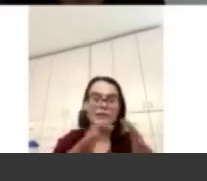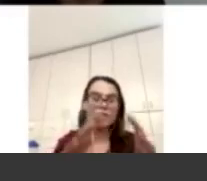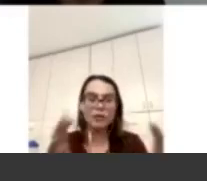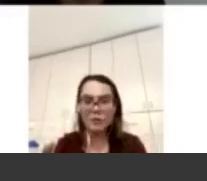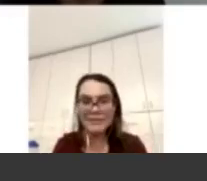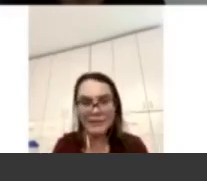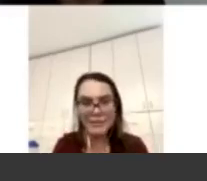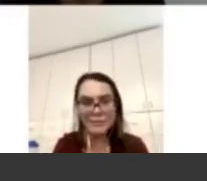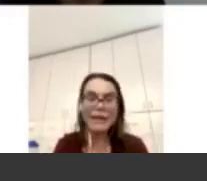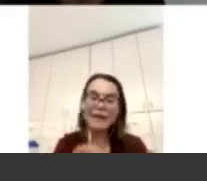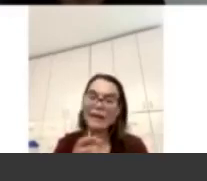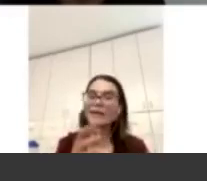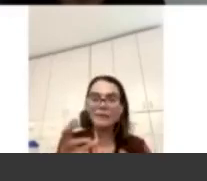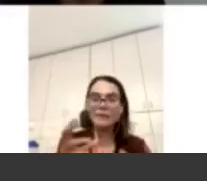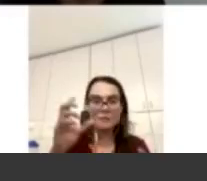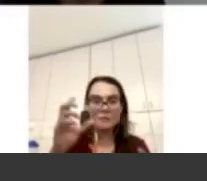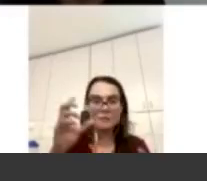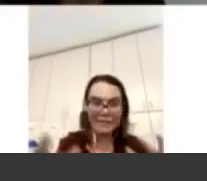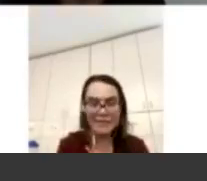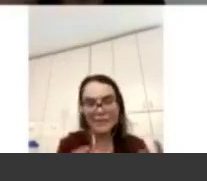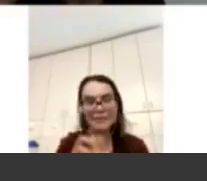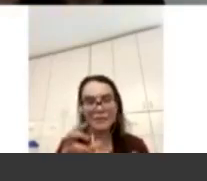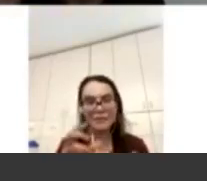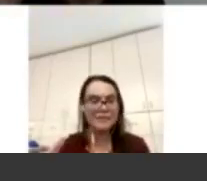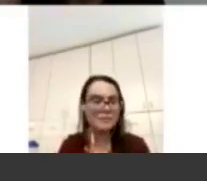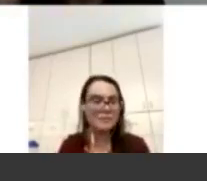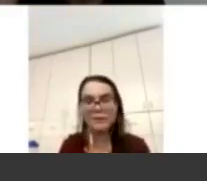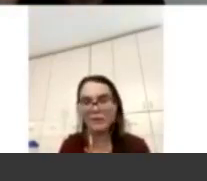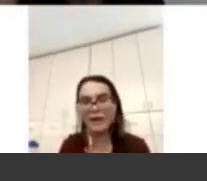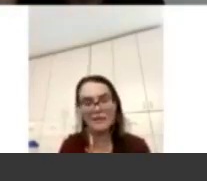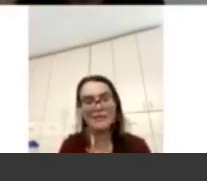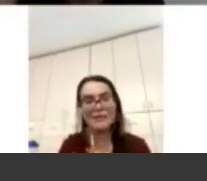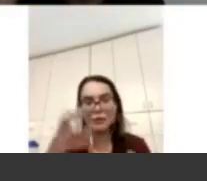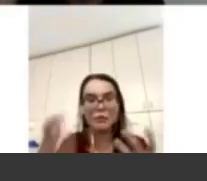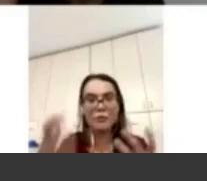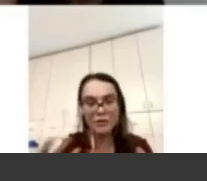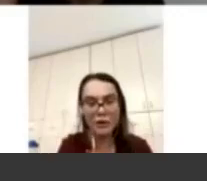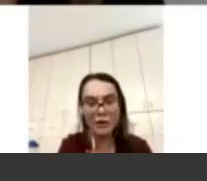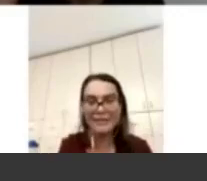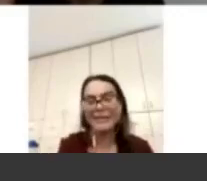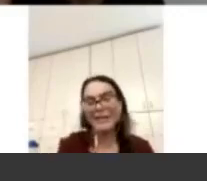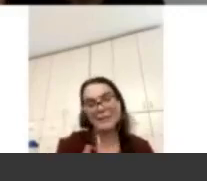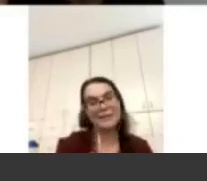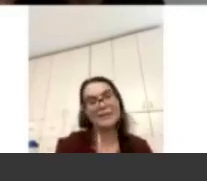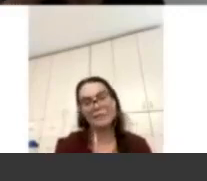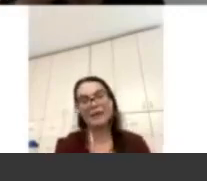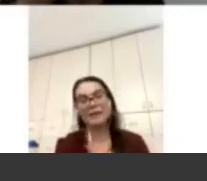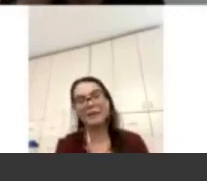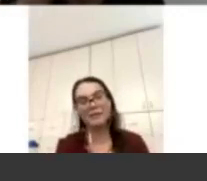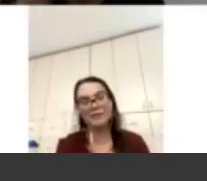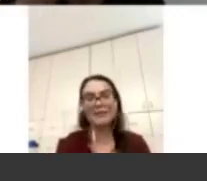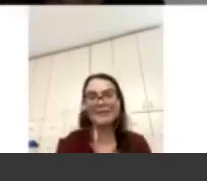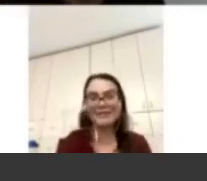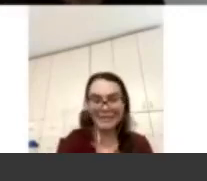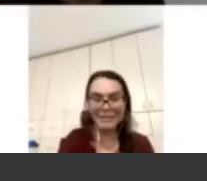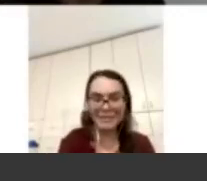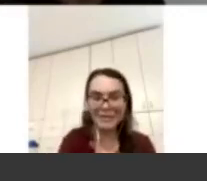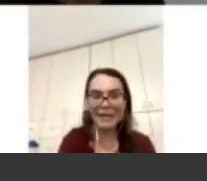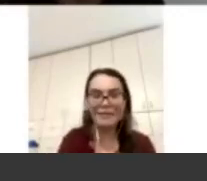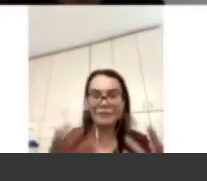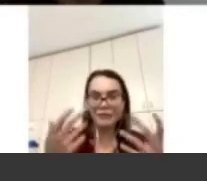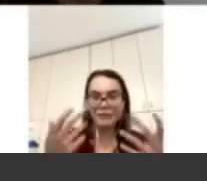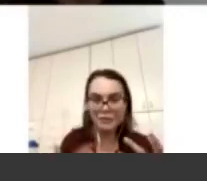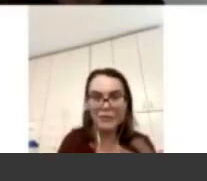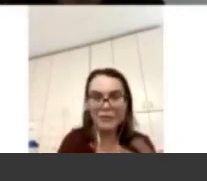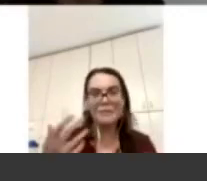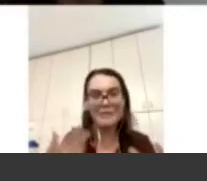Então, a gente tem toda uma sala de espera e cada um desses pacientes, cada um desses personagens tem toda uma história. É uma sala de espera que, inclusive, ainda está